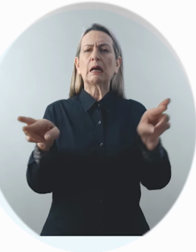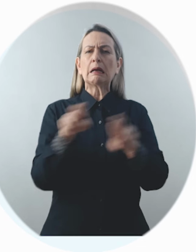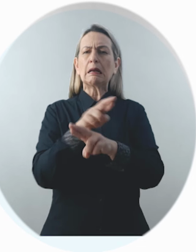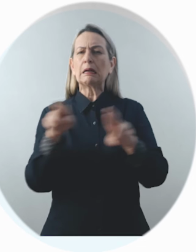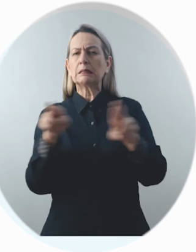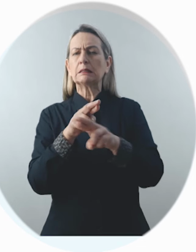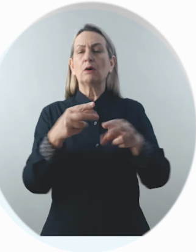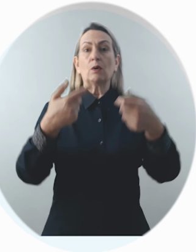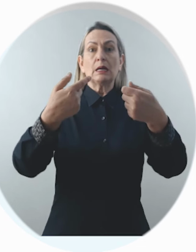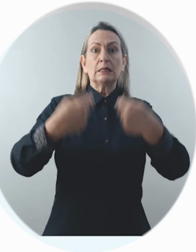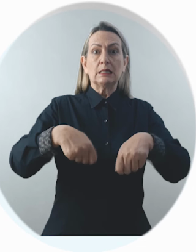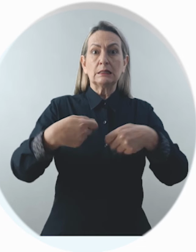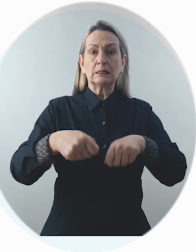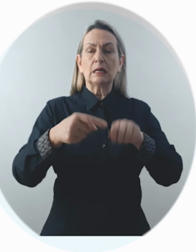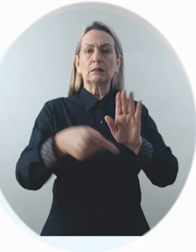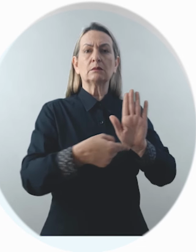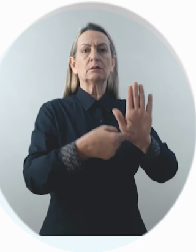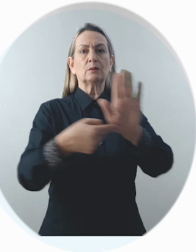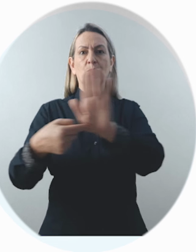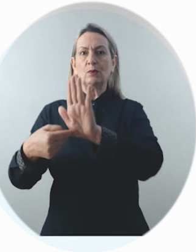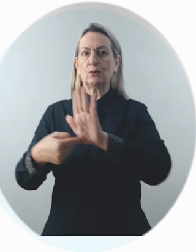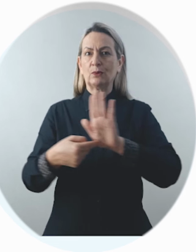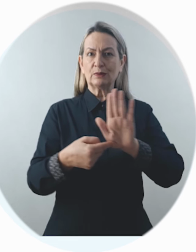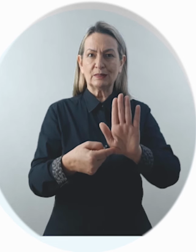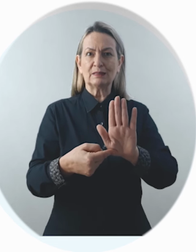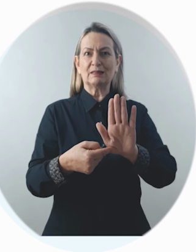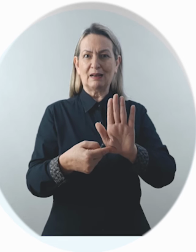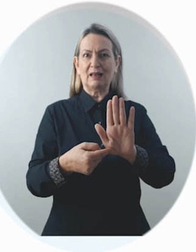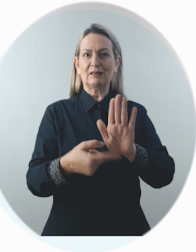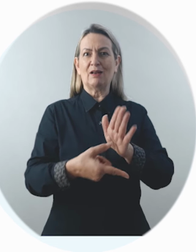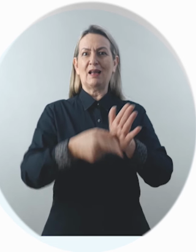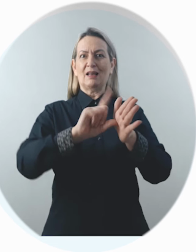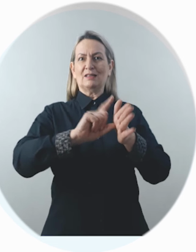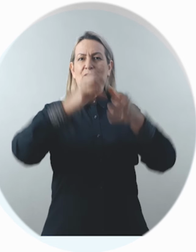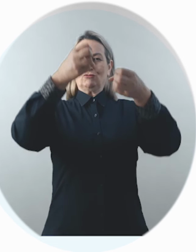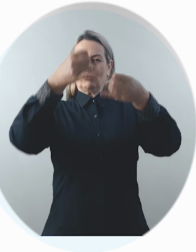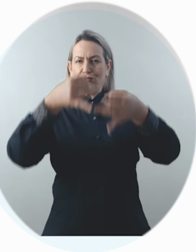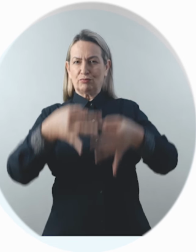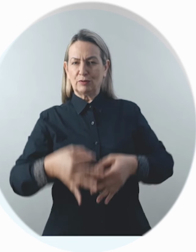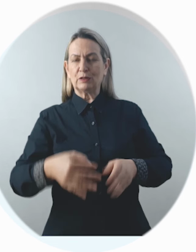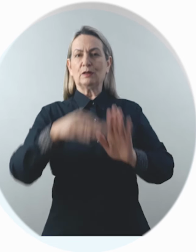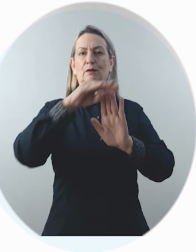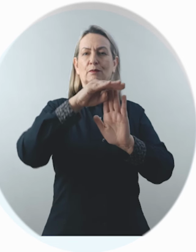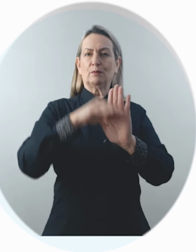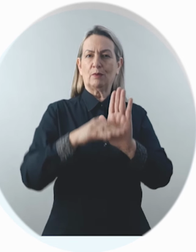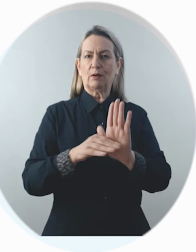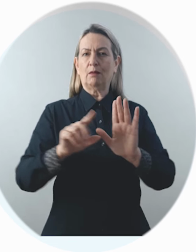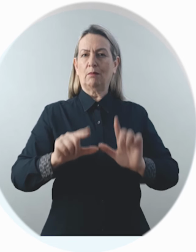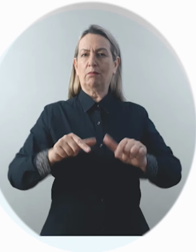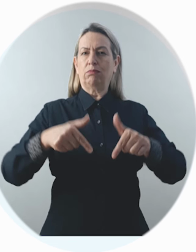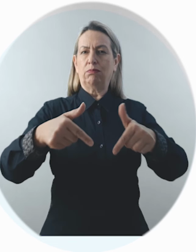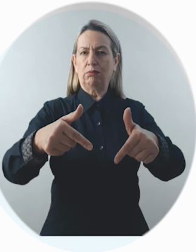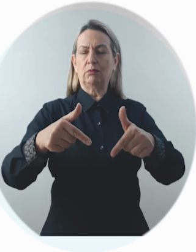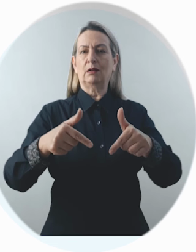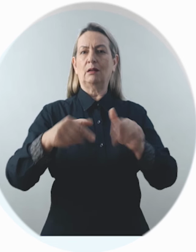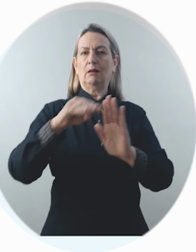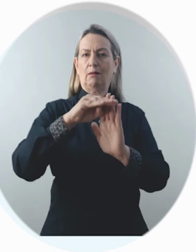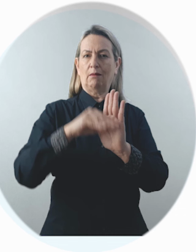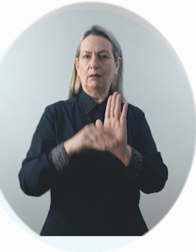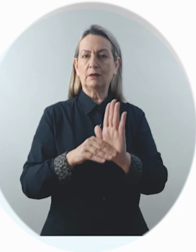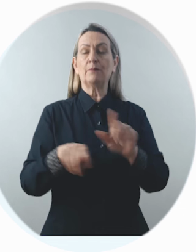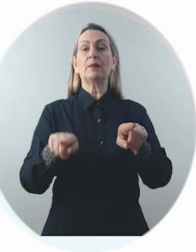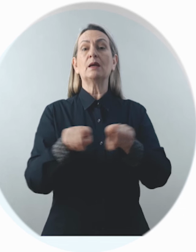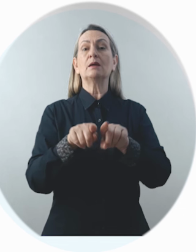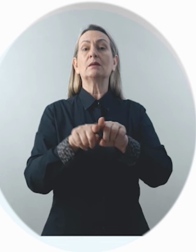também tem que ter relação com as demandas que são apontadas lá na justificativa do programa que vai estar no plano